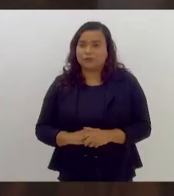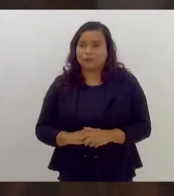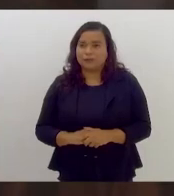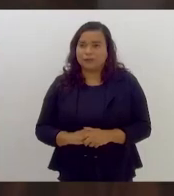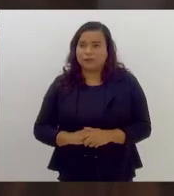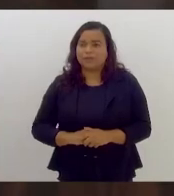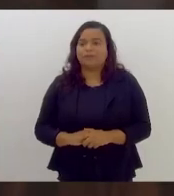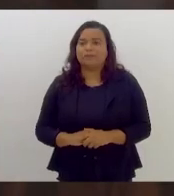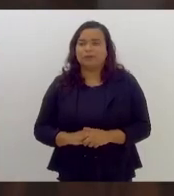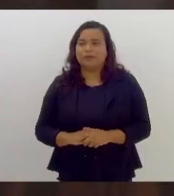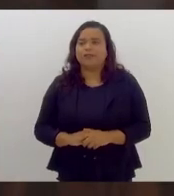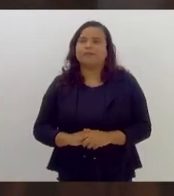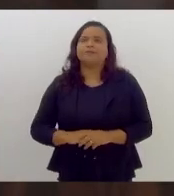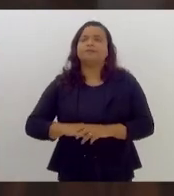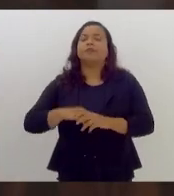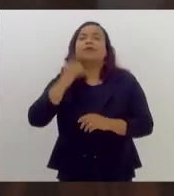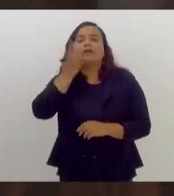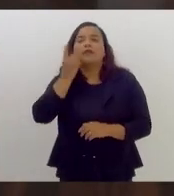Deputado Eliomar, boa tarde. Deputado